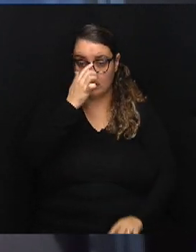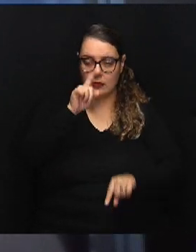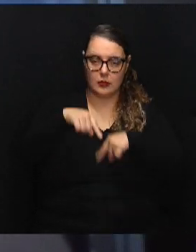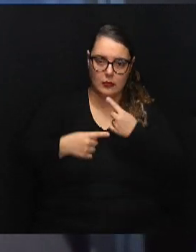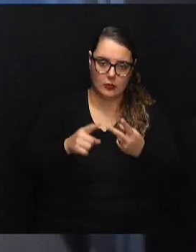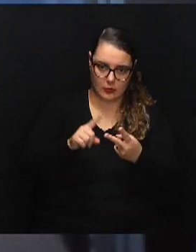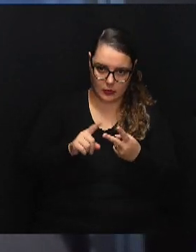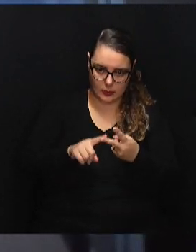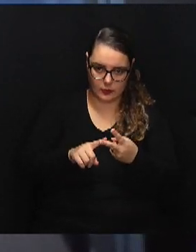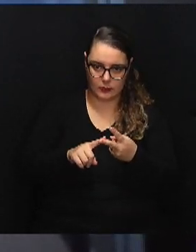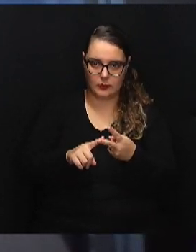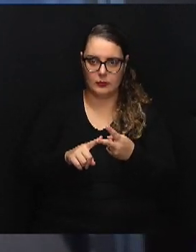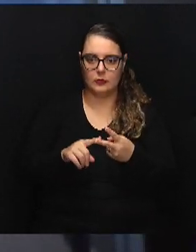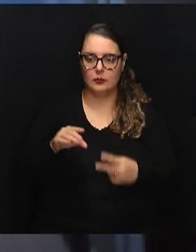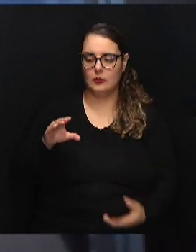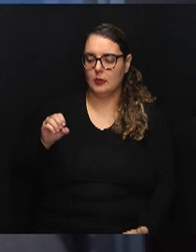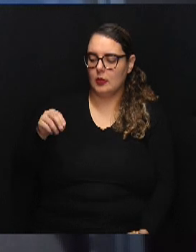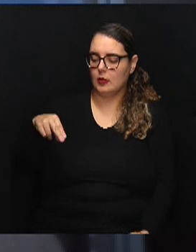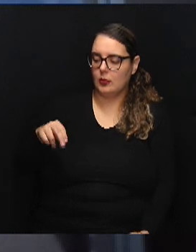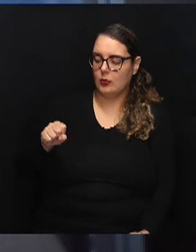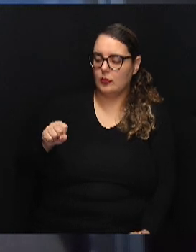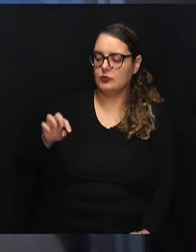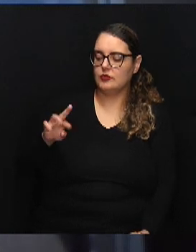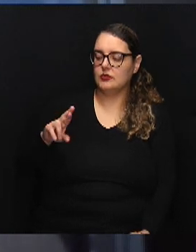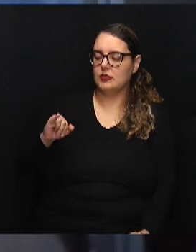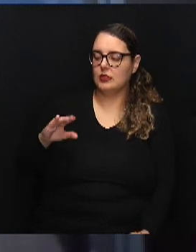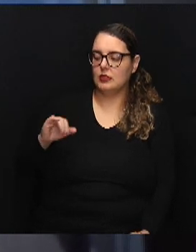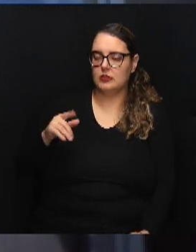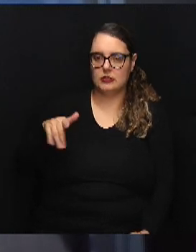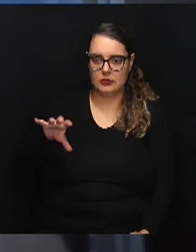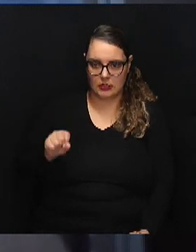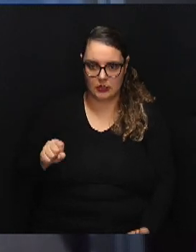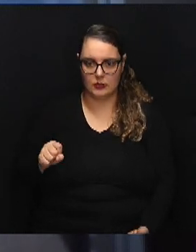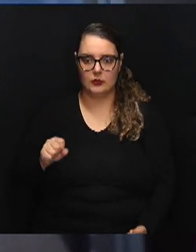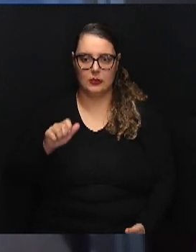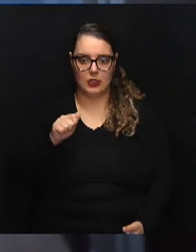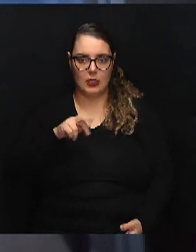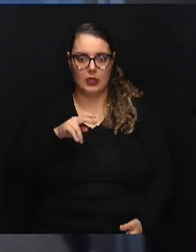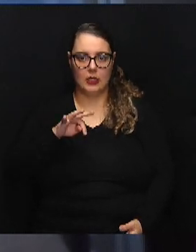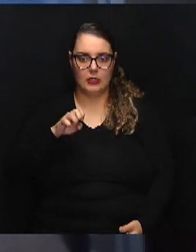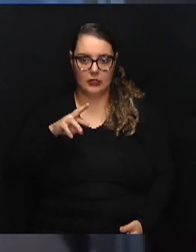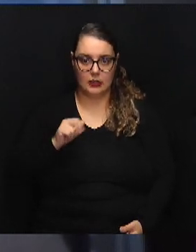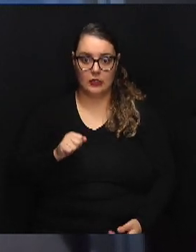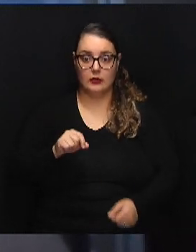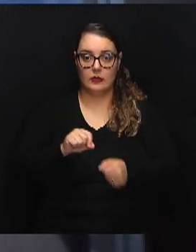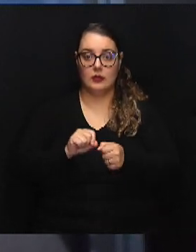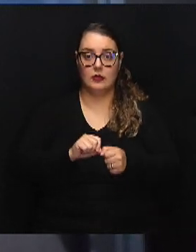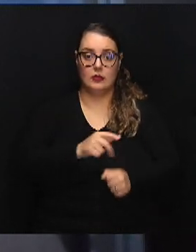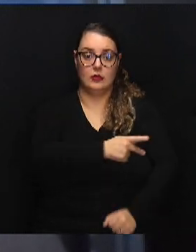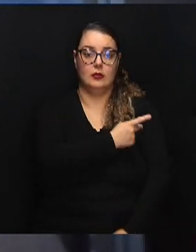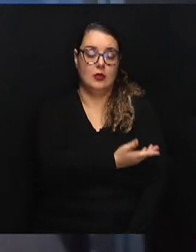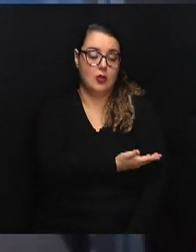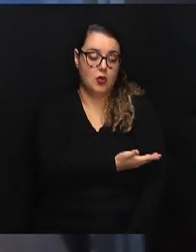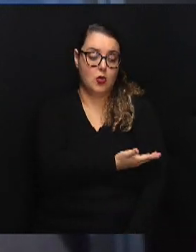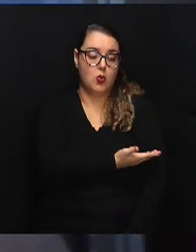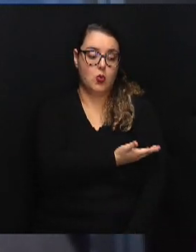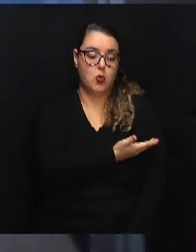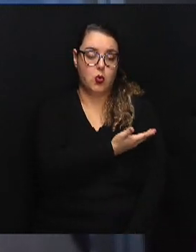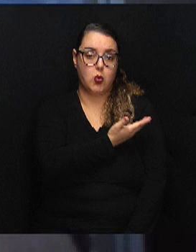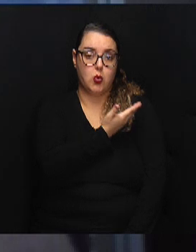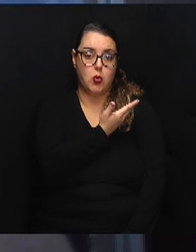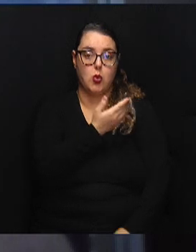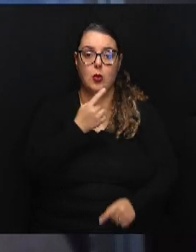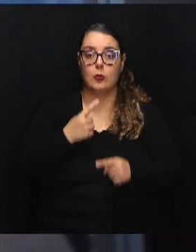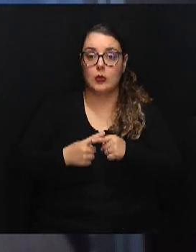que essa constricção, né, das artérias faz com que a pressão arterial se eleve. Porque o que é